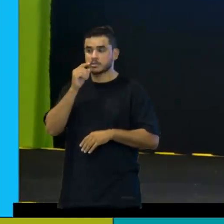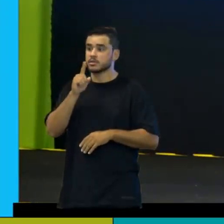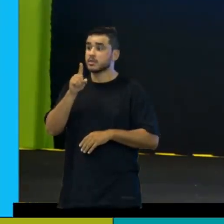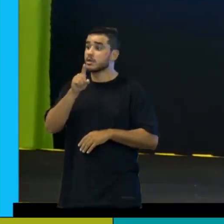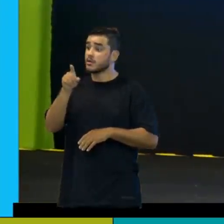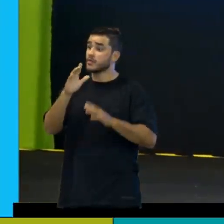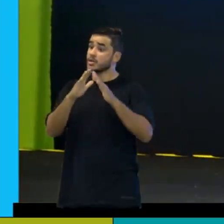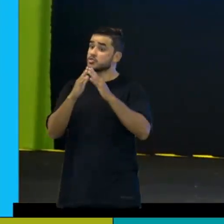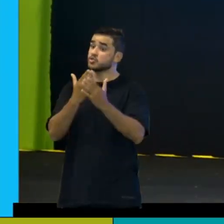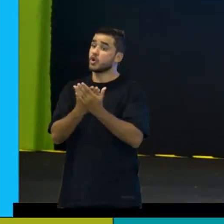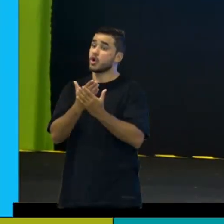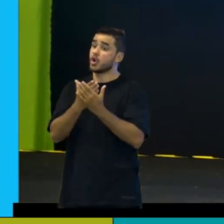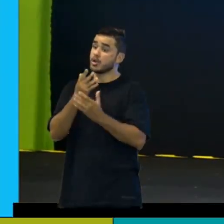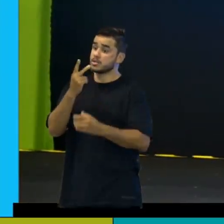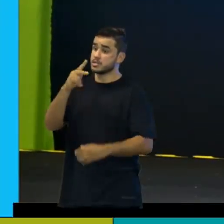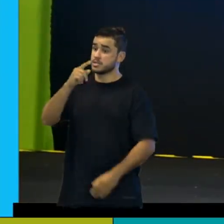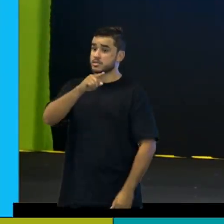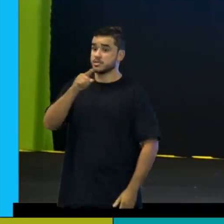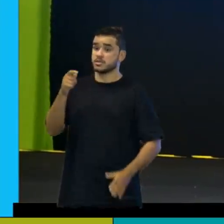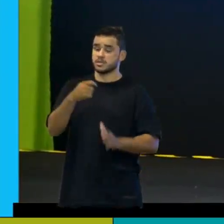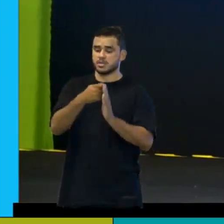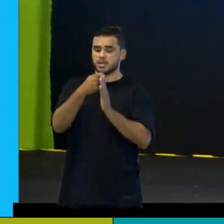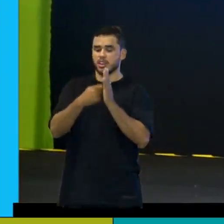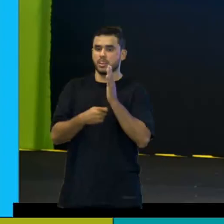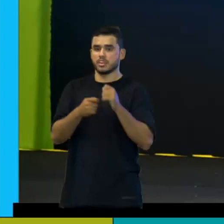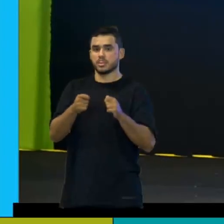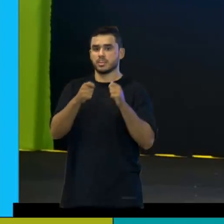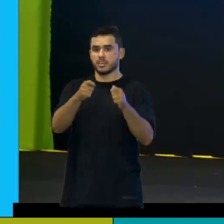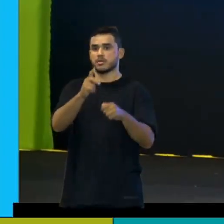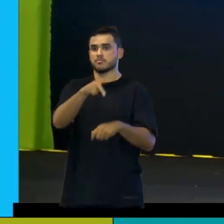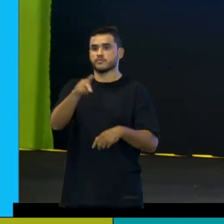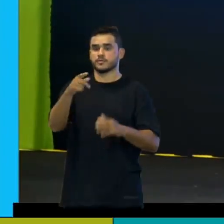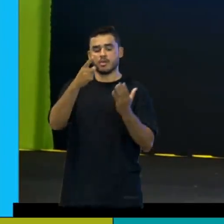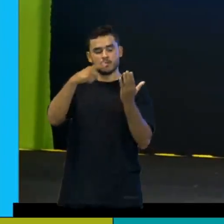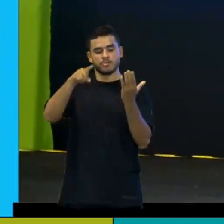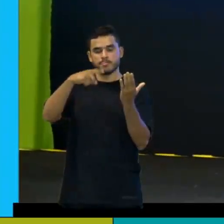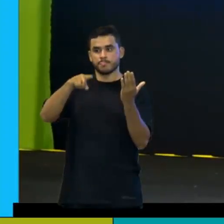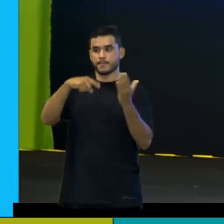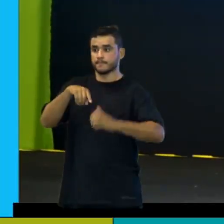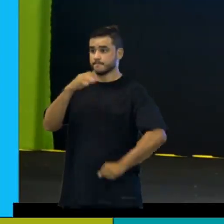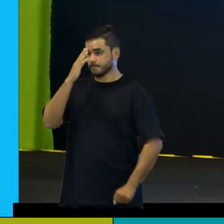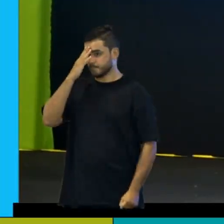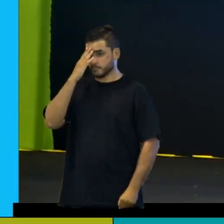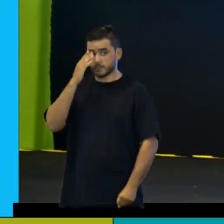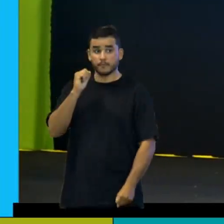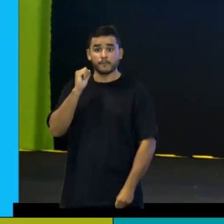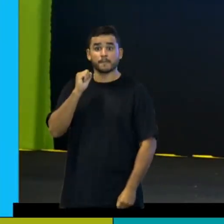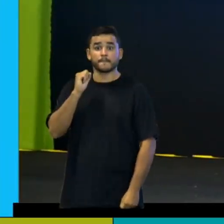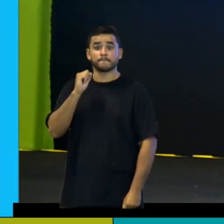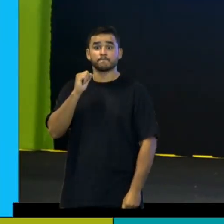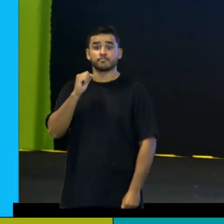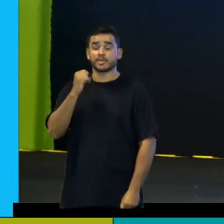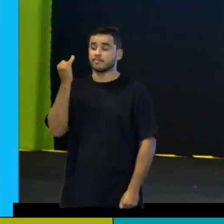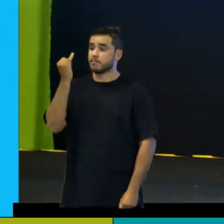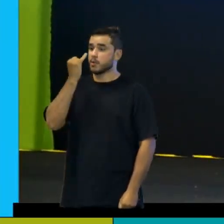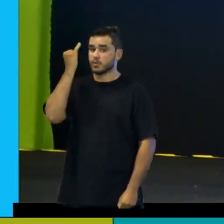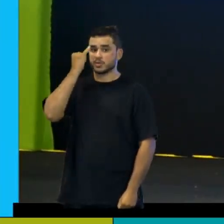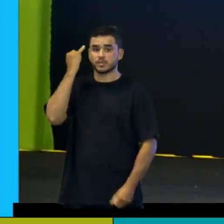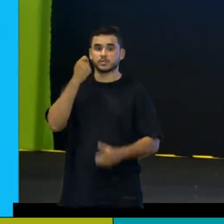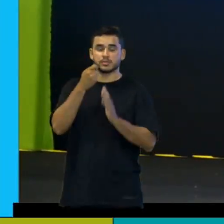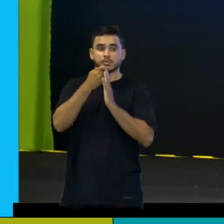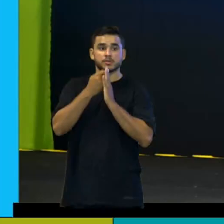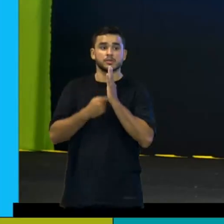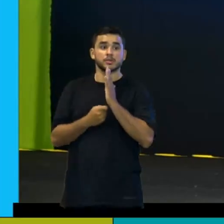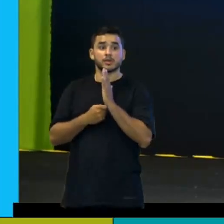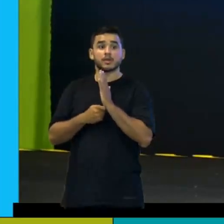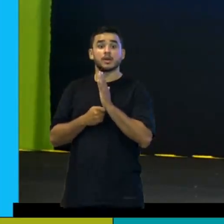vai fazer uma diferença muito grande. Nesse simulado que nós tivemos aqui no Academia Enem, a nota da redação, eu tive prestando atenção nas notas de vocês.